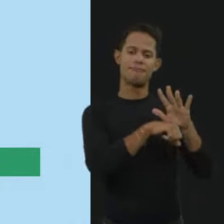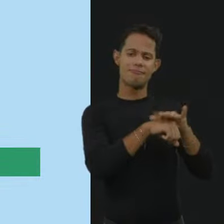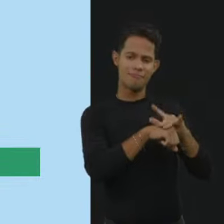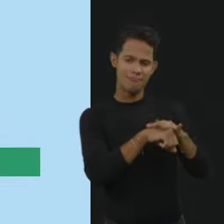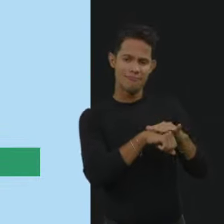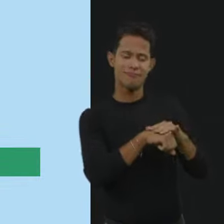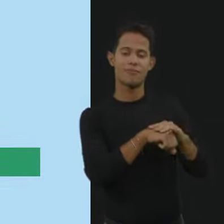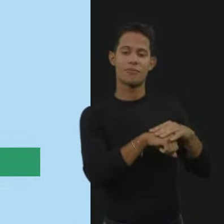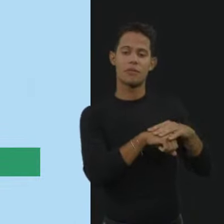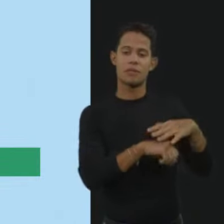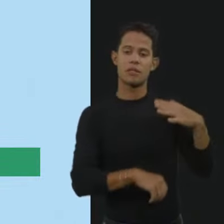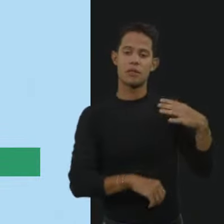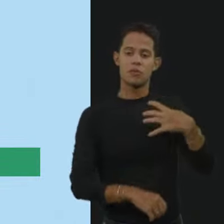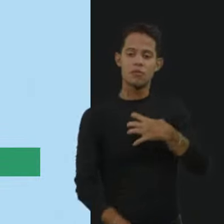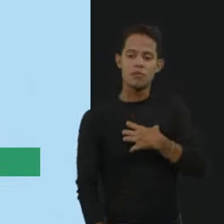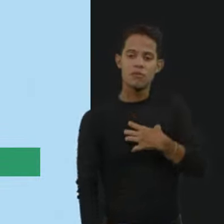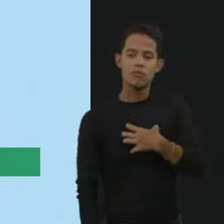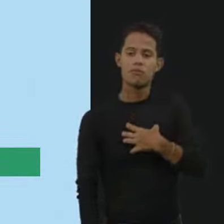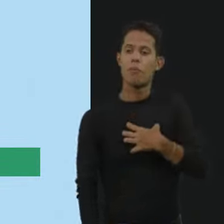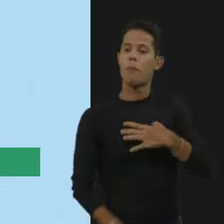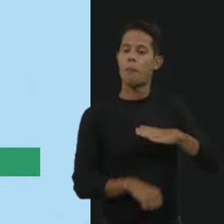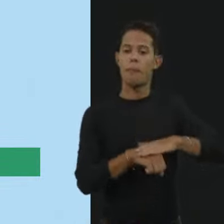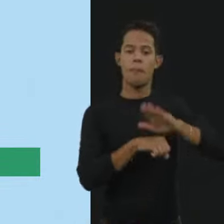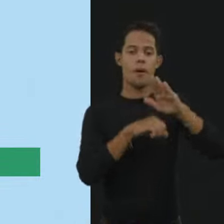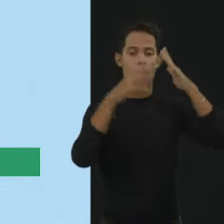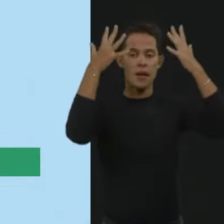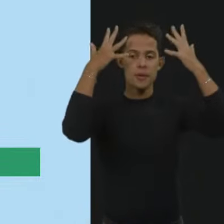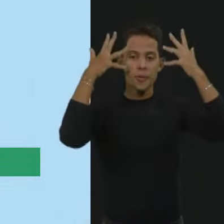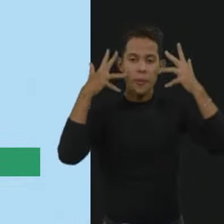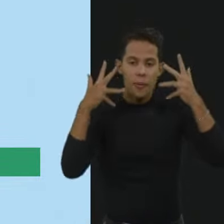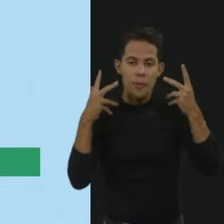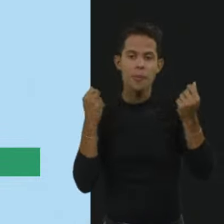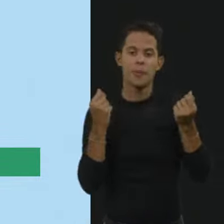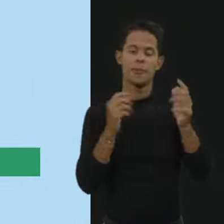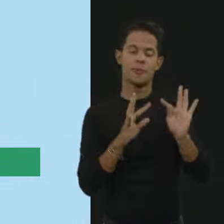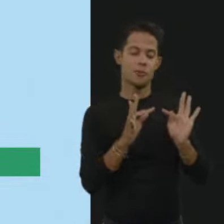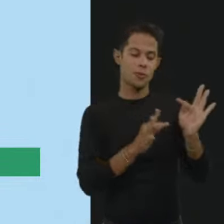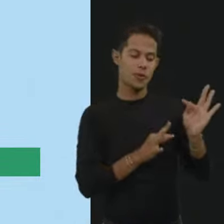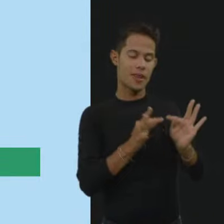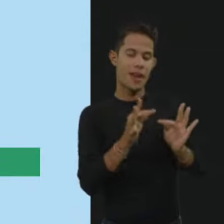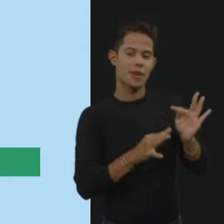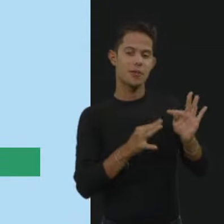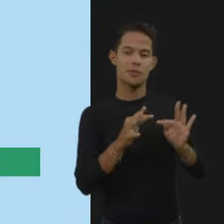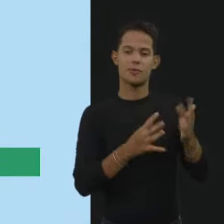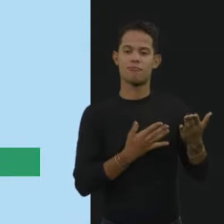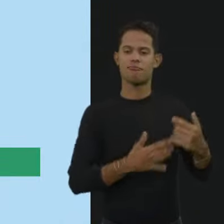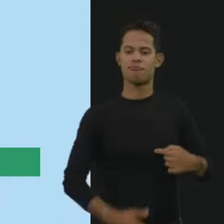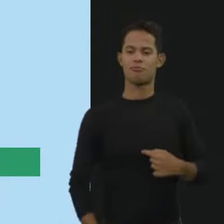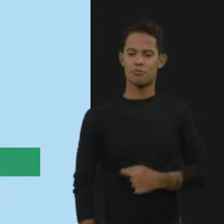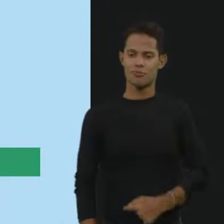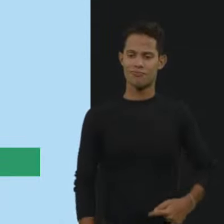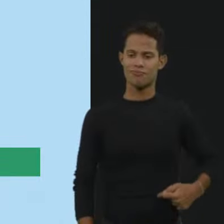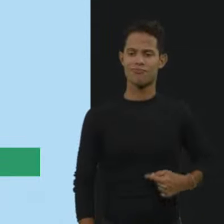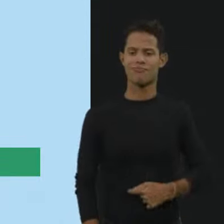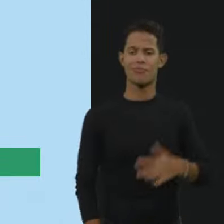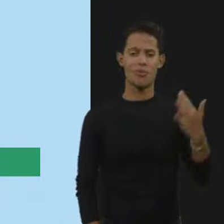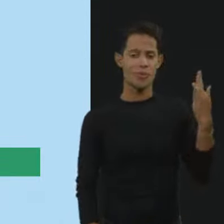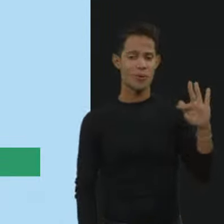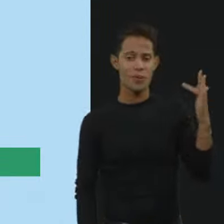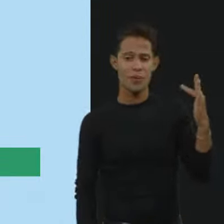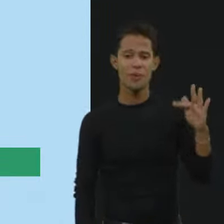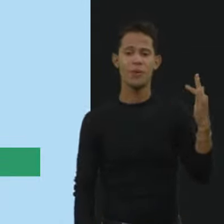mais comum, é esse edema do trato gastrointestinal com bastante dor. É uma dor incapacitante, é uma